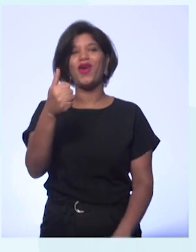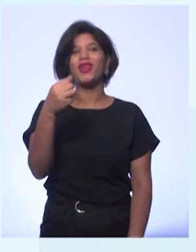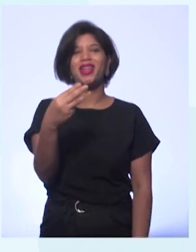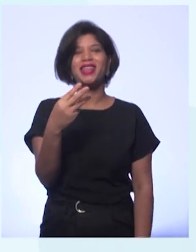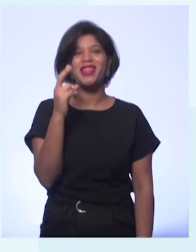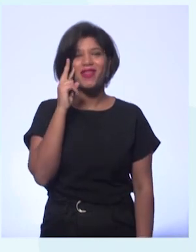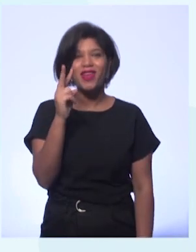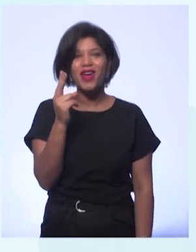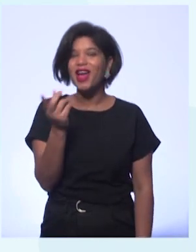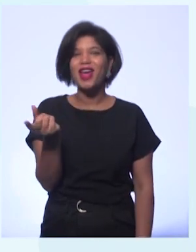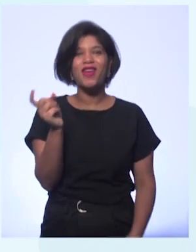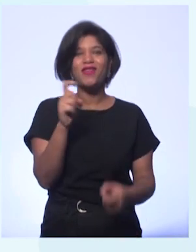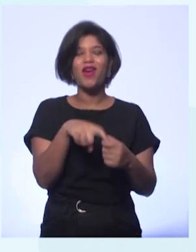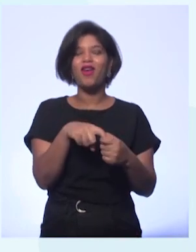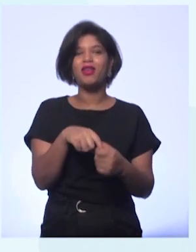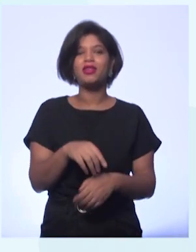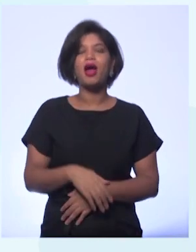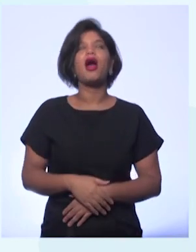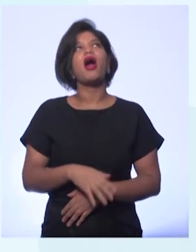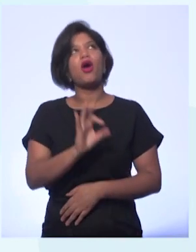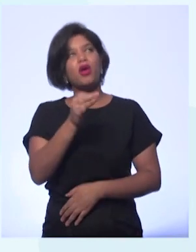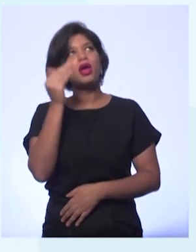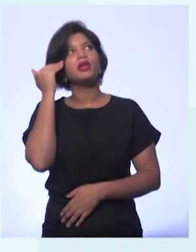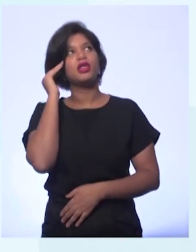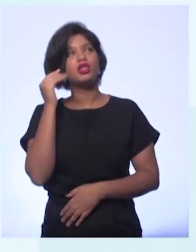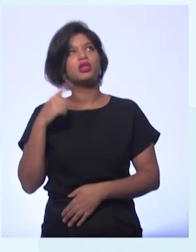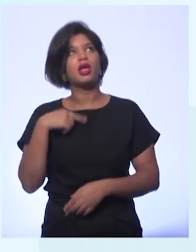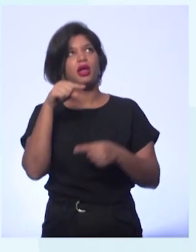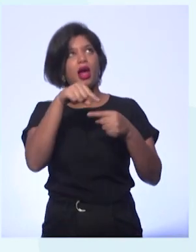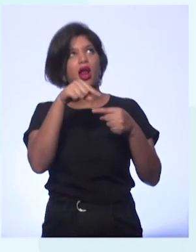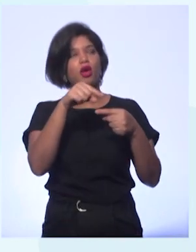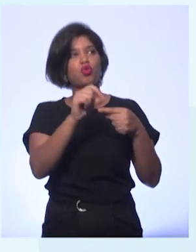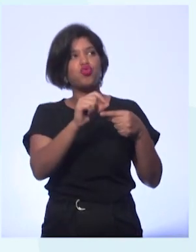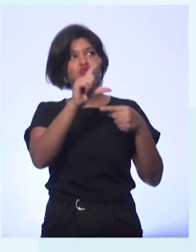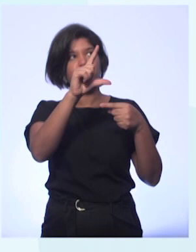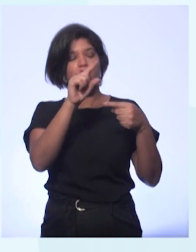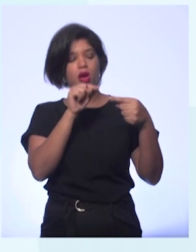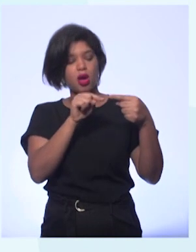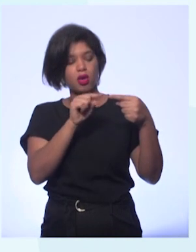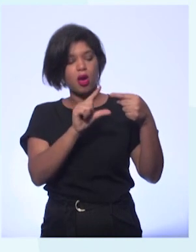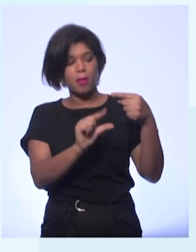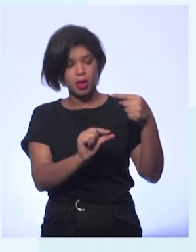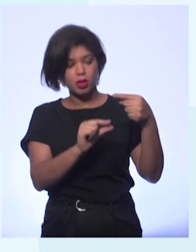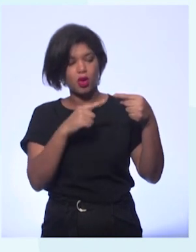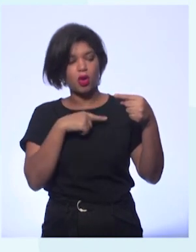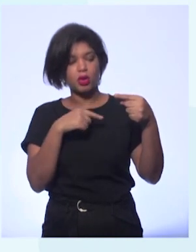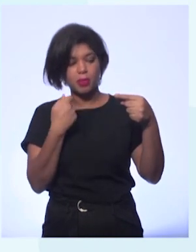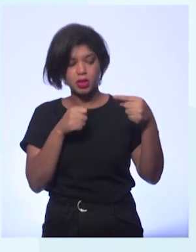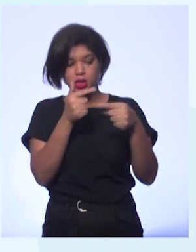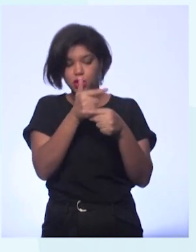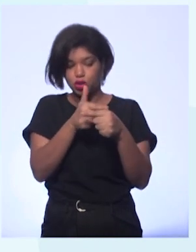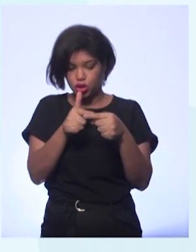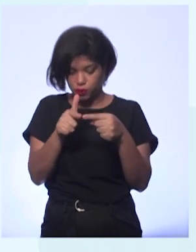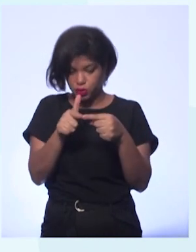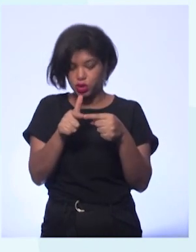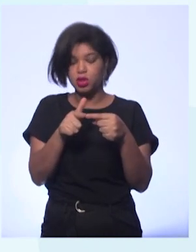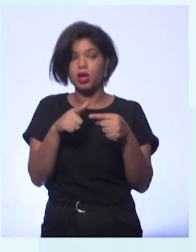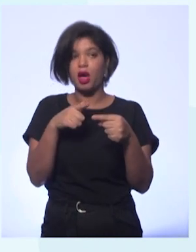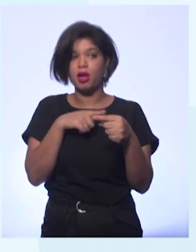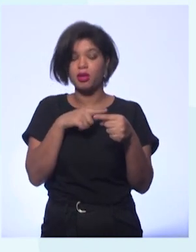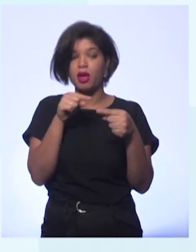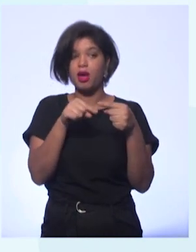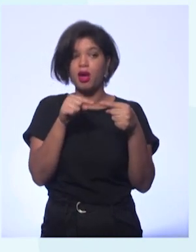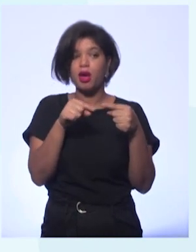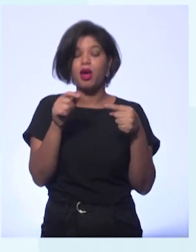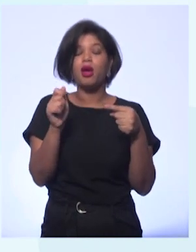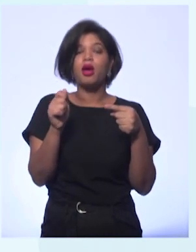volta da nossa conta. Aí você fala, tá bom, professora, eu entendi que eu tenho o número de cima maior que o de baixo, eu faço a conta de dividir, a parte que dá lá debaixo